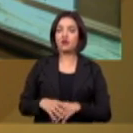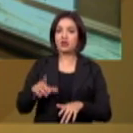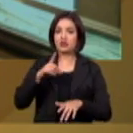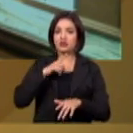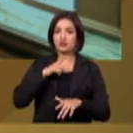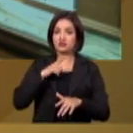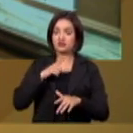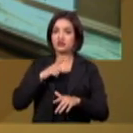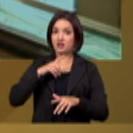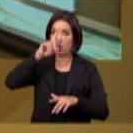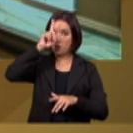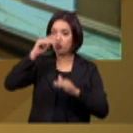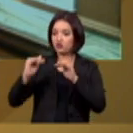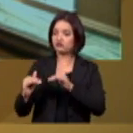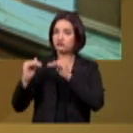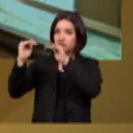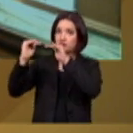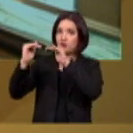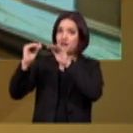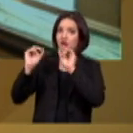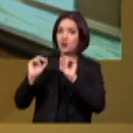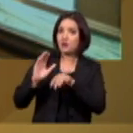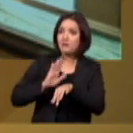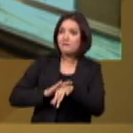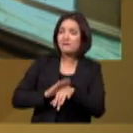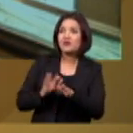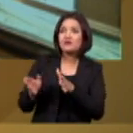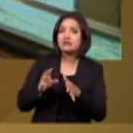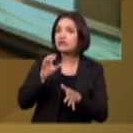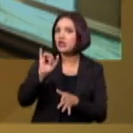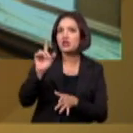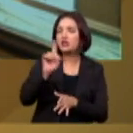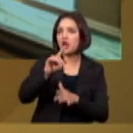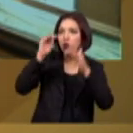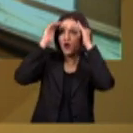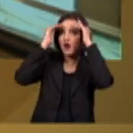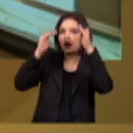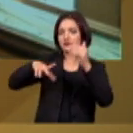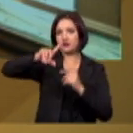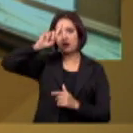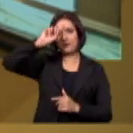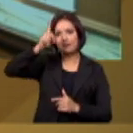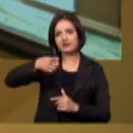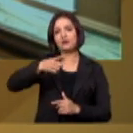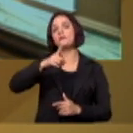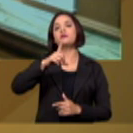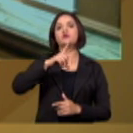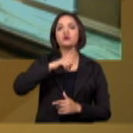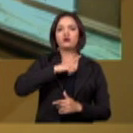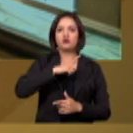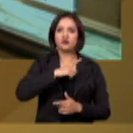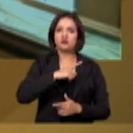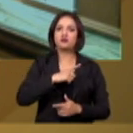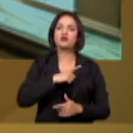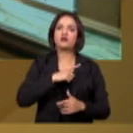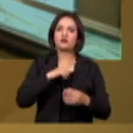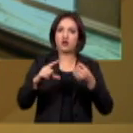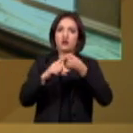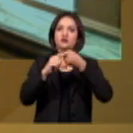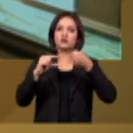próximo eternidade pelo tribunal puxar que atende à determinação prevista na cabeça